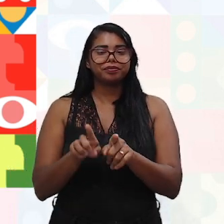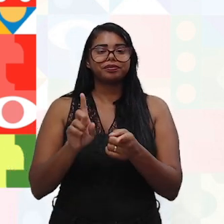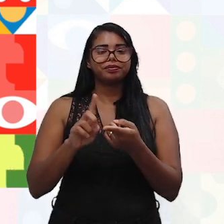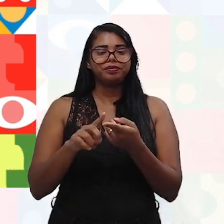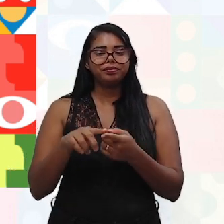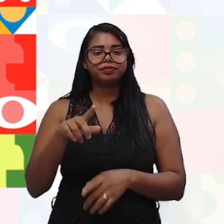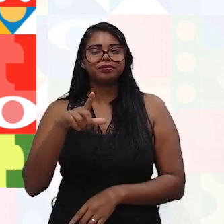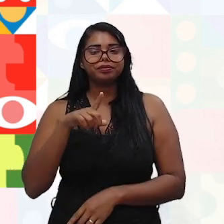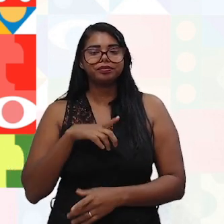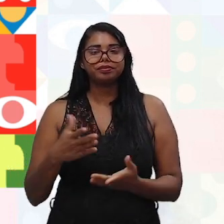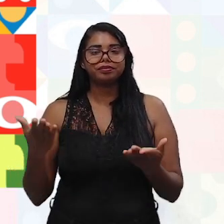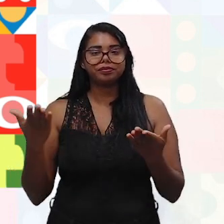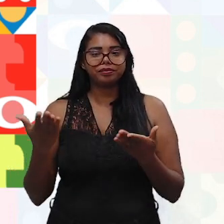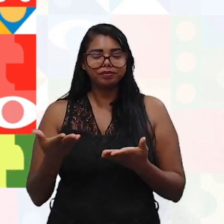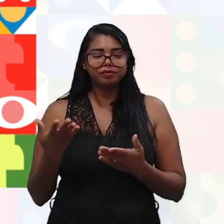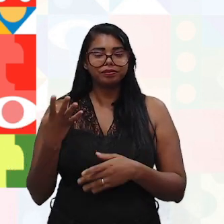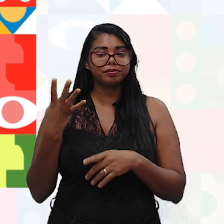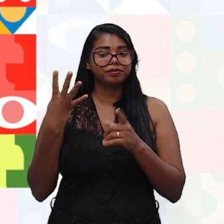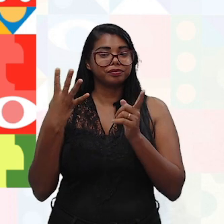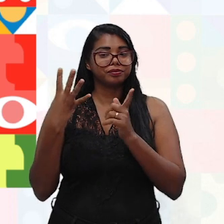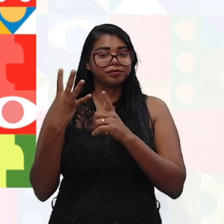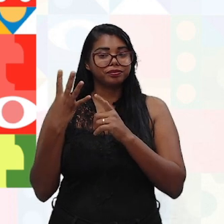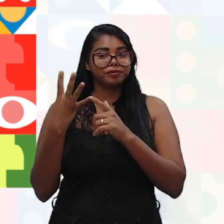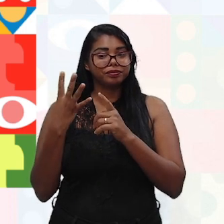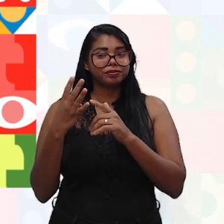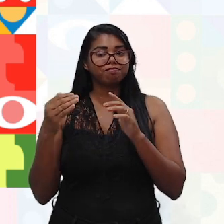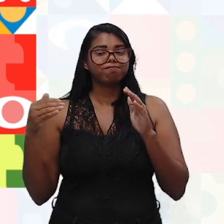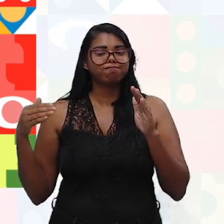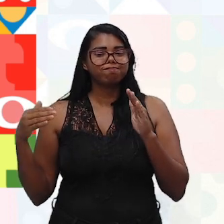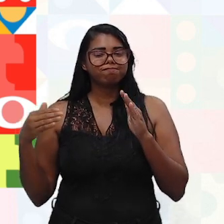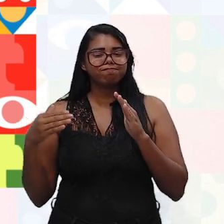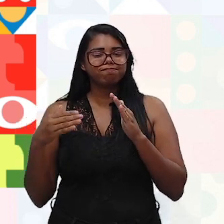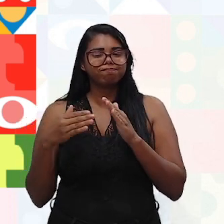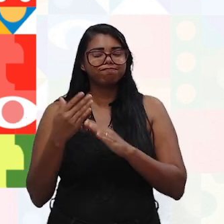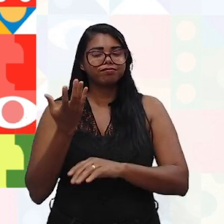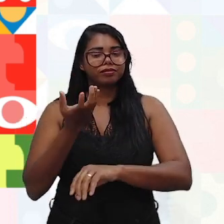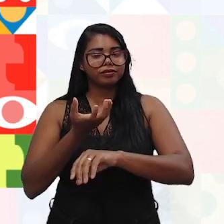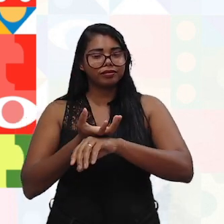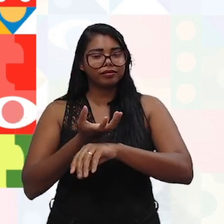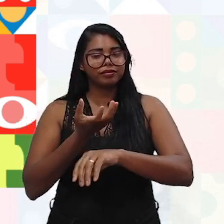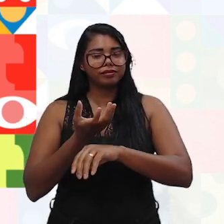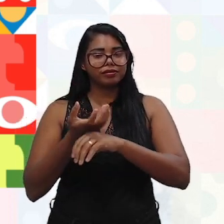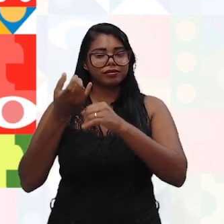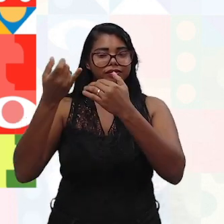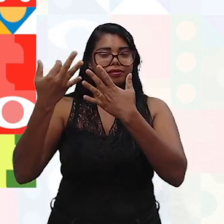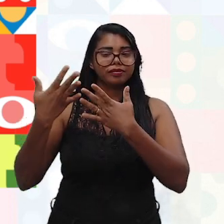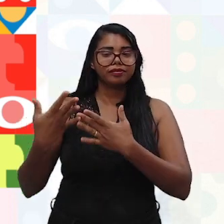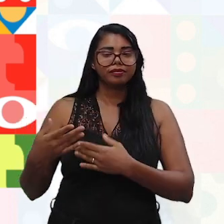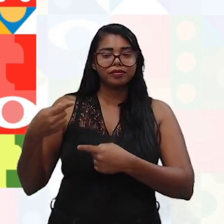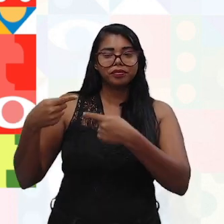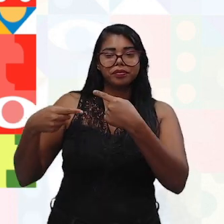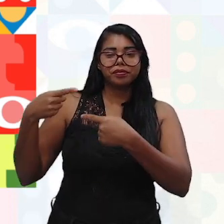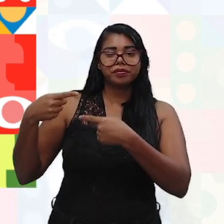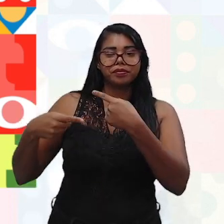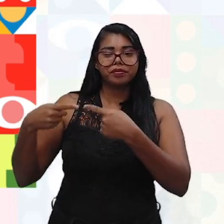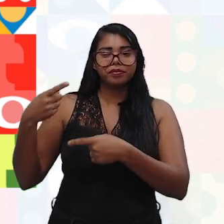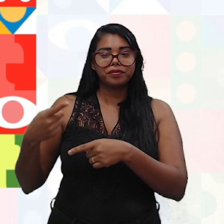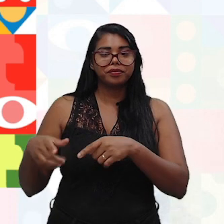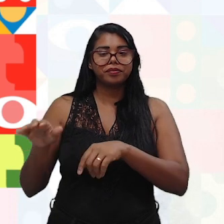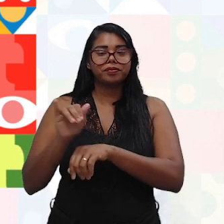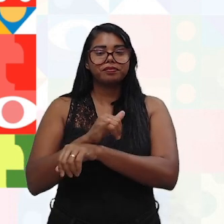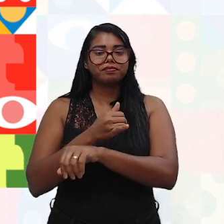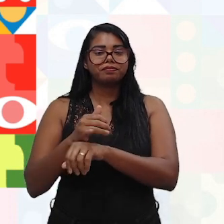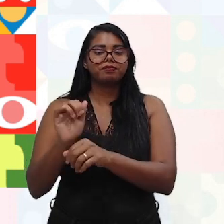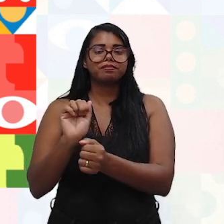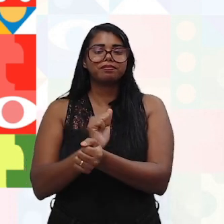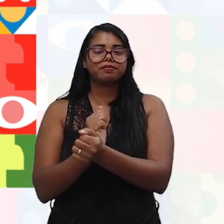terá a nossa quarta e última unidade, que ela vai tratar o quê? De políticas e estratégias que vão